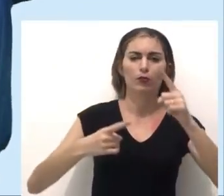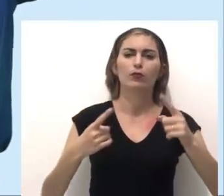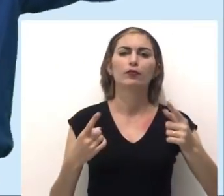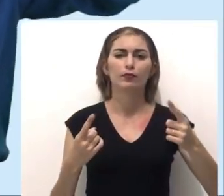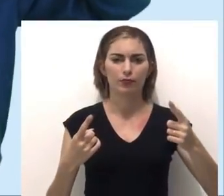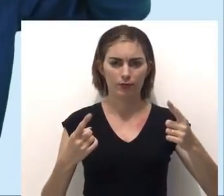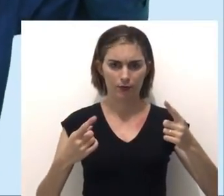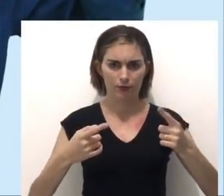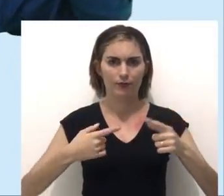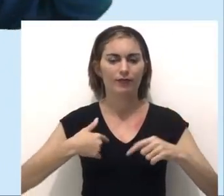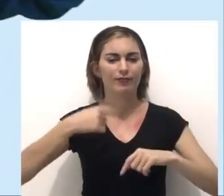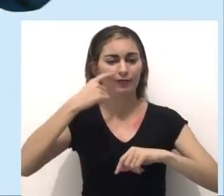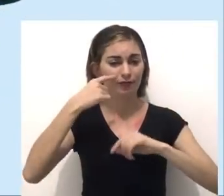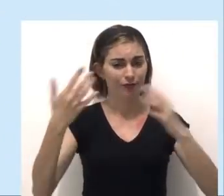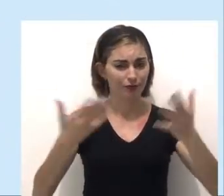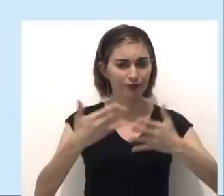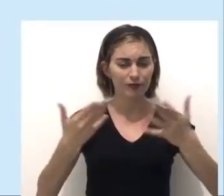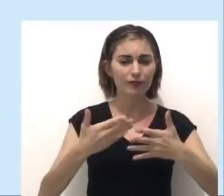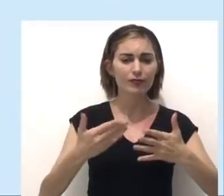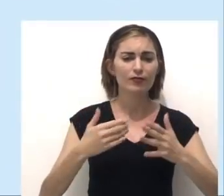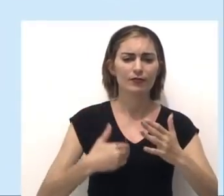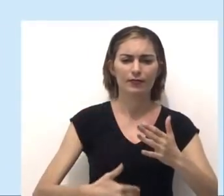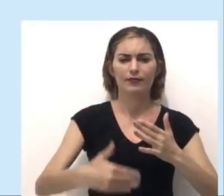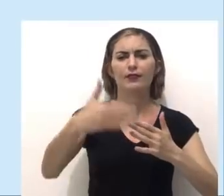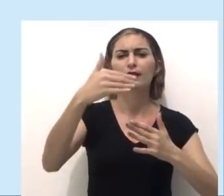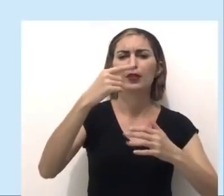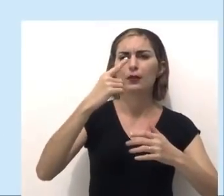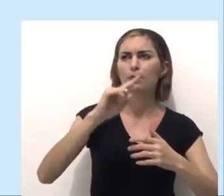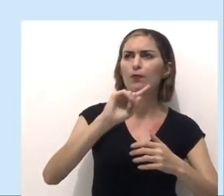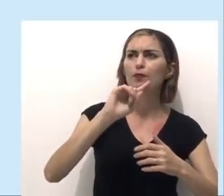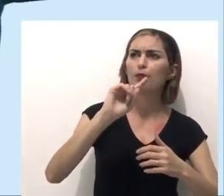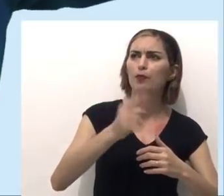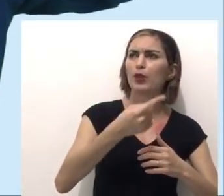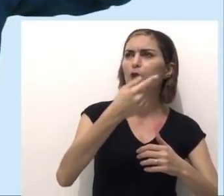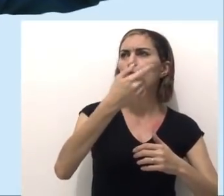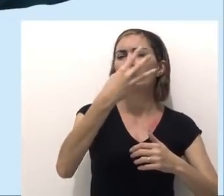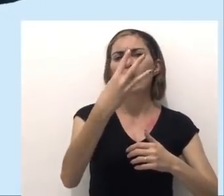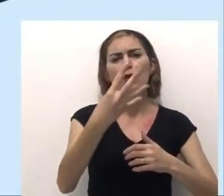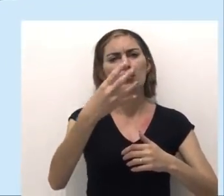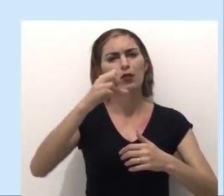inglês ele vai iniciar com a dinastia de Tudor. Quando? De